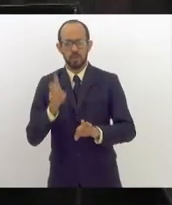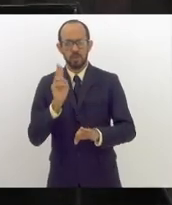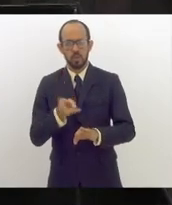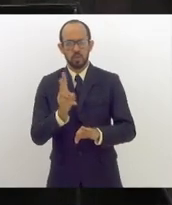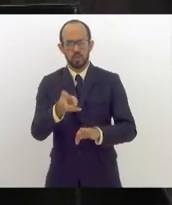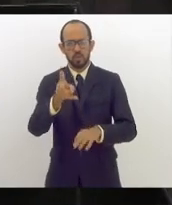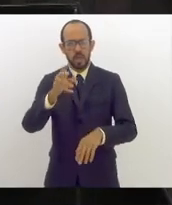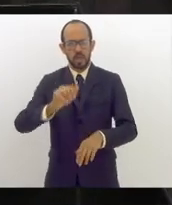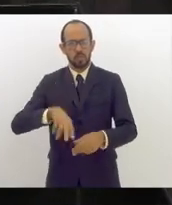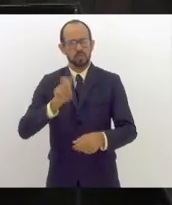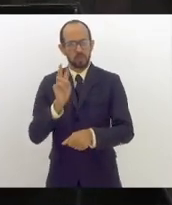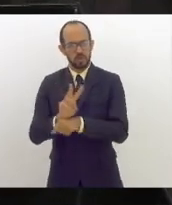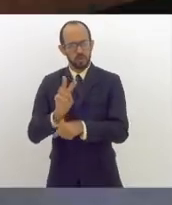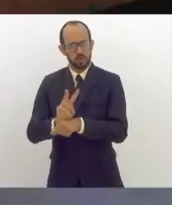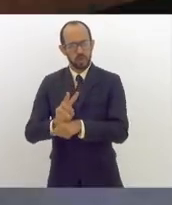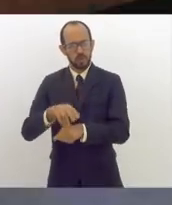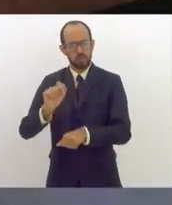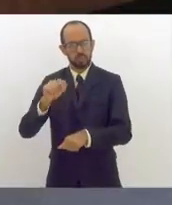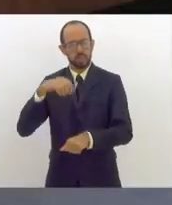Muito obrigado boa tarde